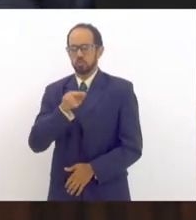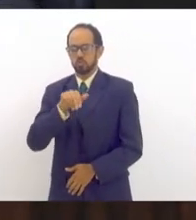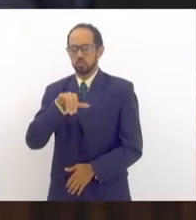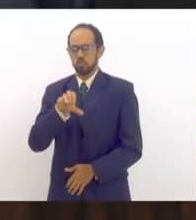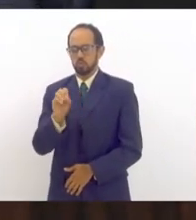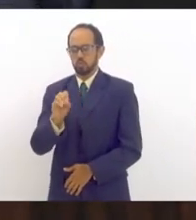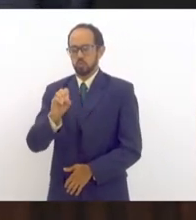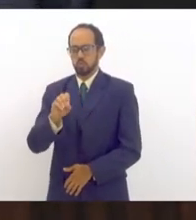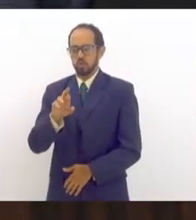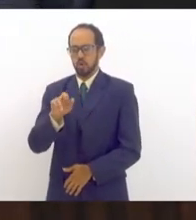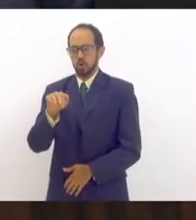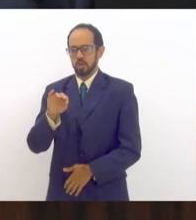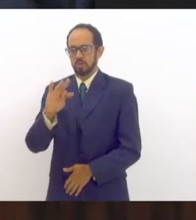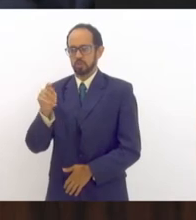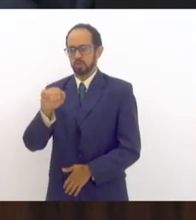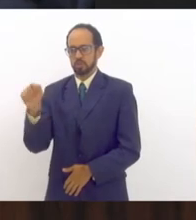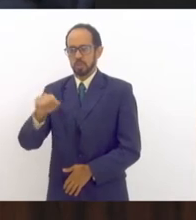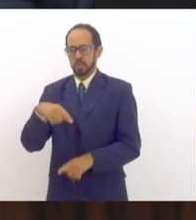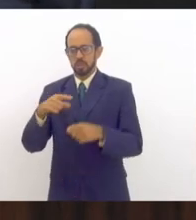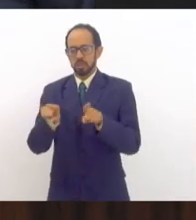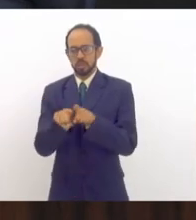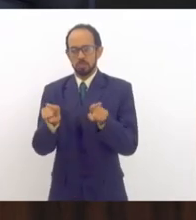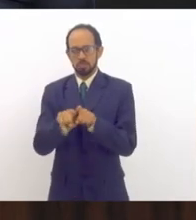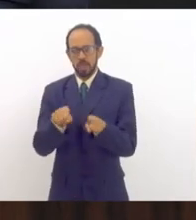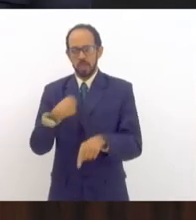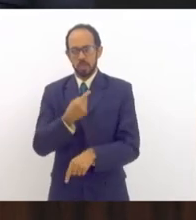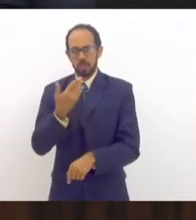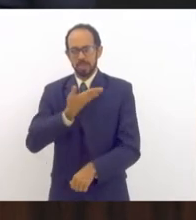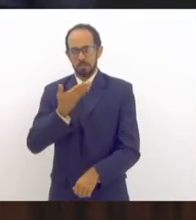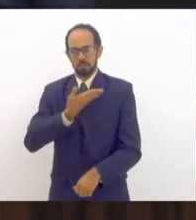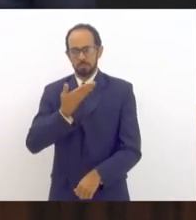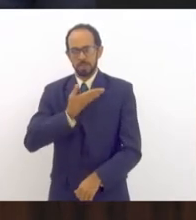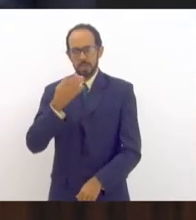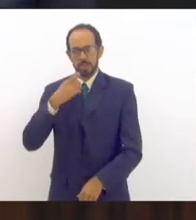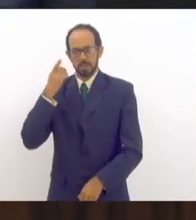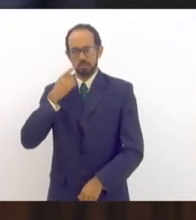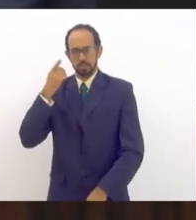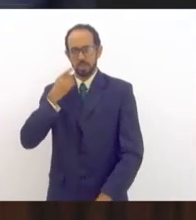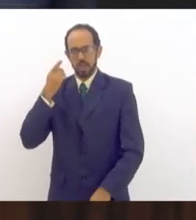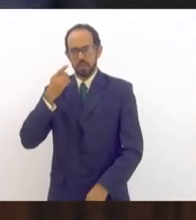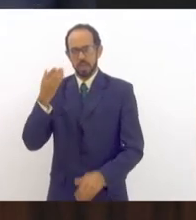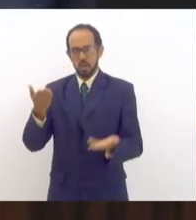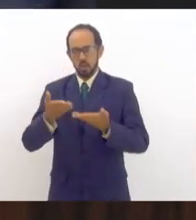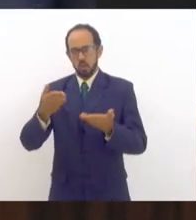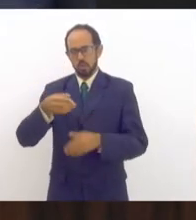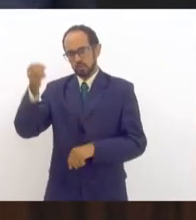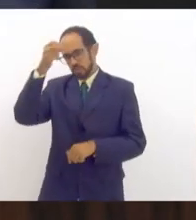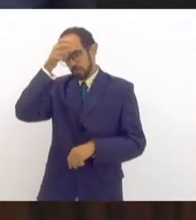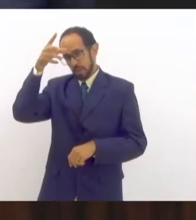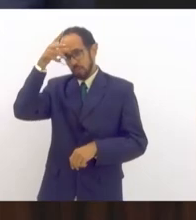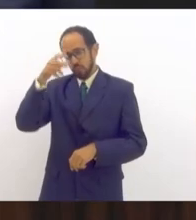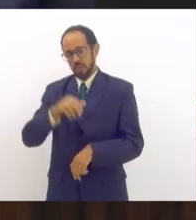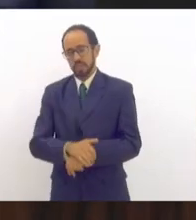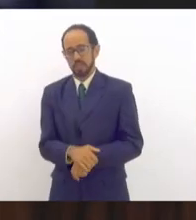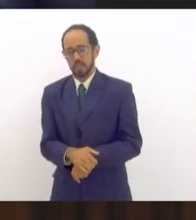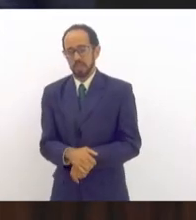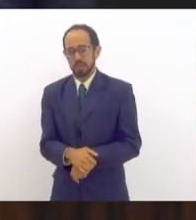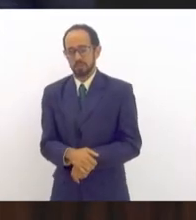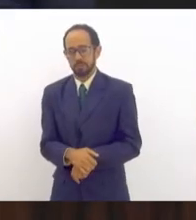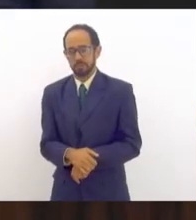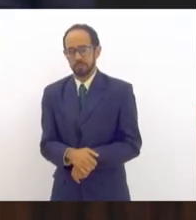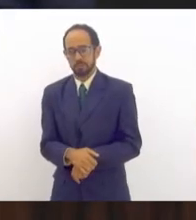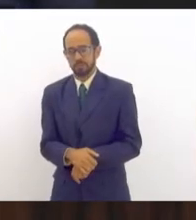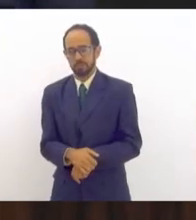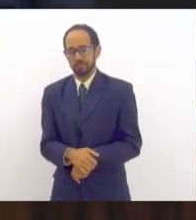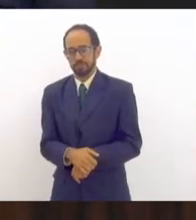Rocha Nossa amiga também deputada foi deputada aqui hoje prefeita nossa